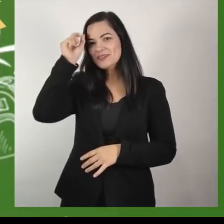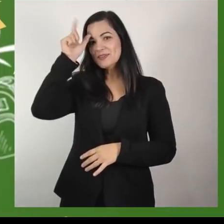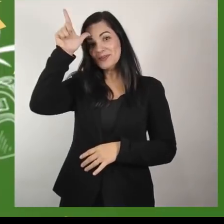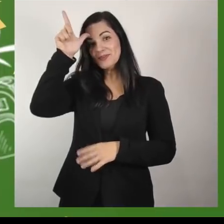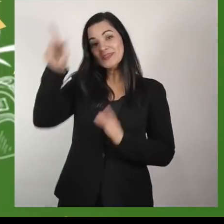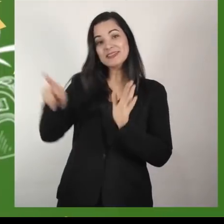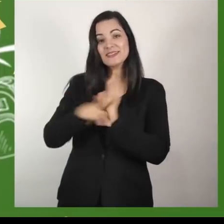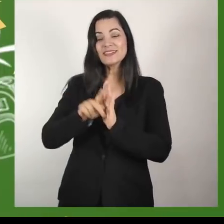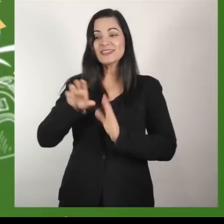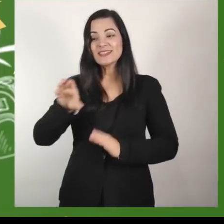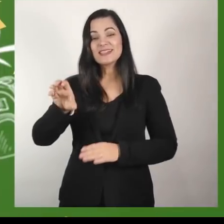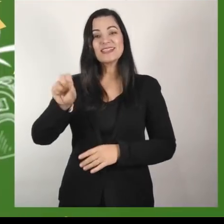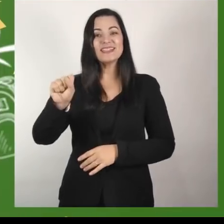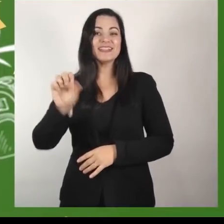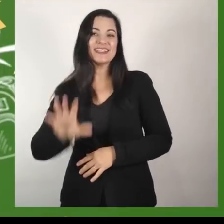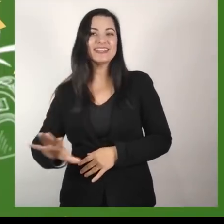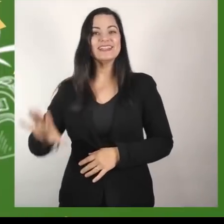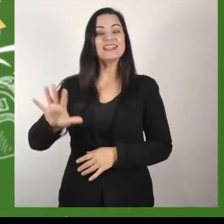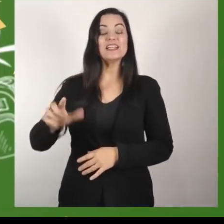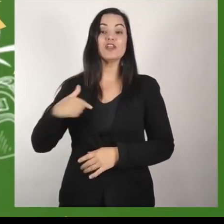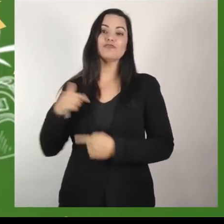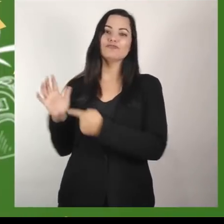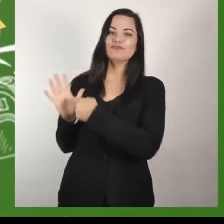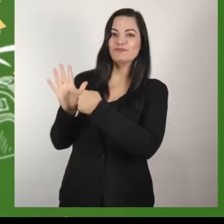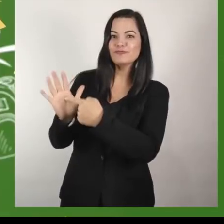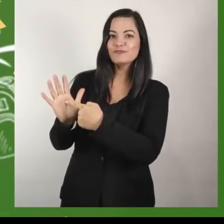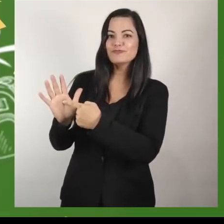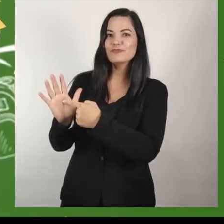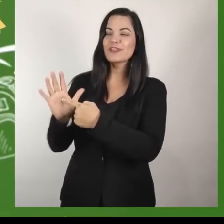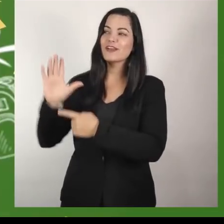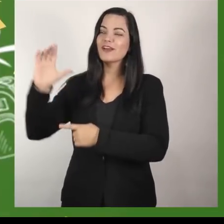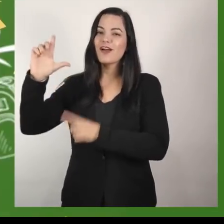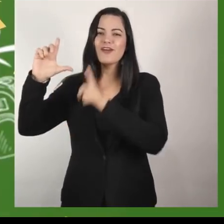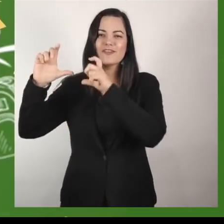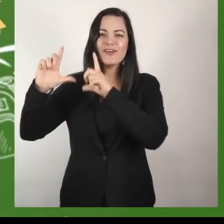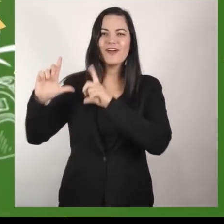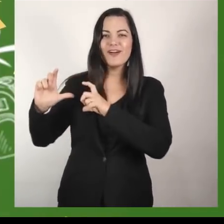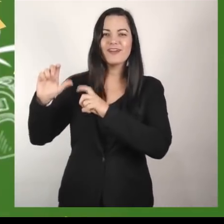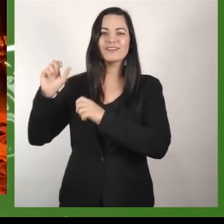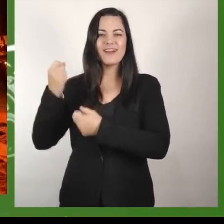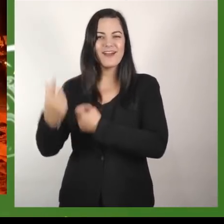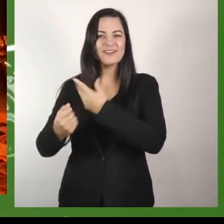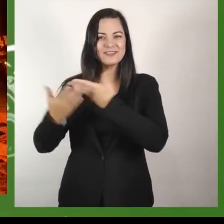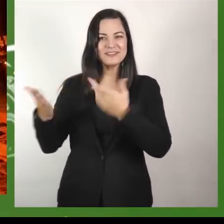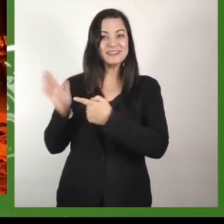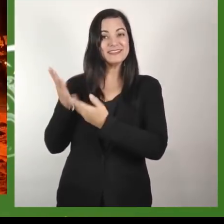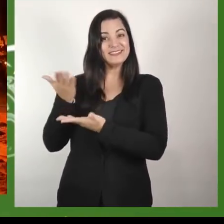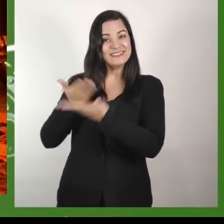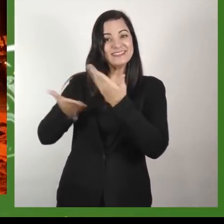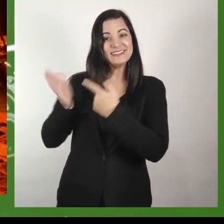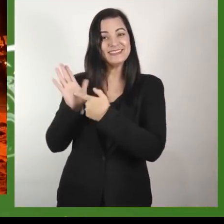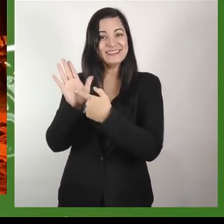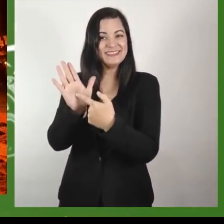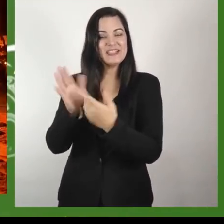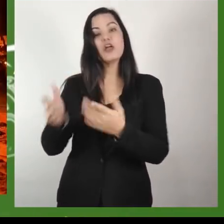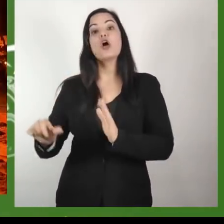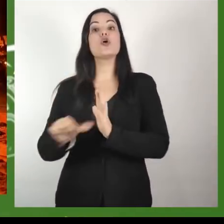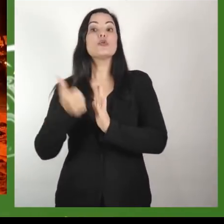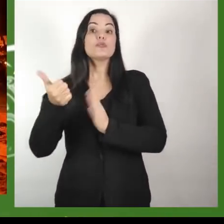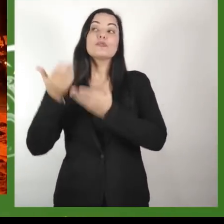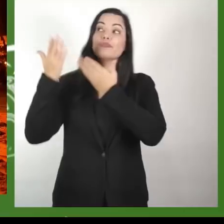sudeste. Então eu trouxe algumas imagens aqui para compartilhar com vocês. A primeira